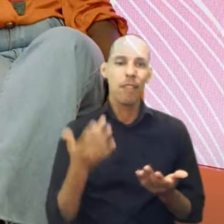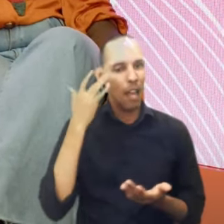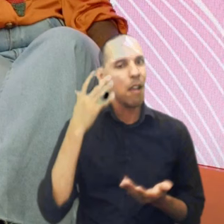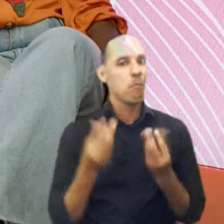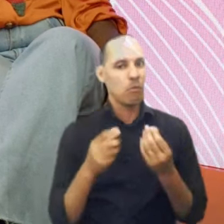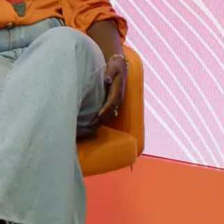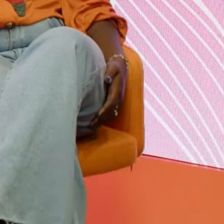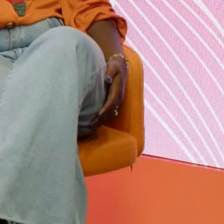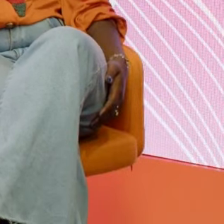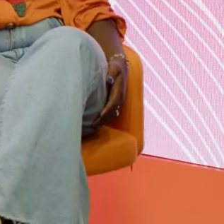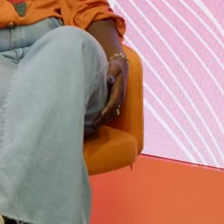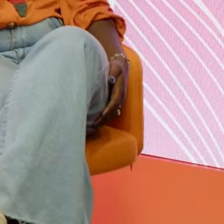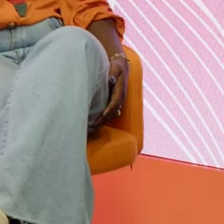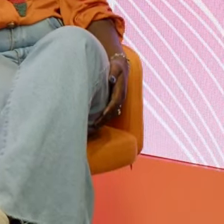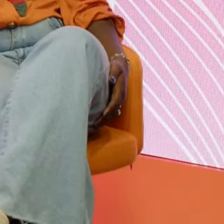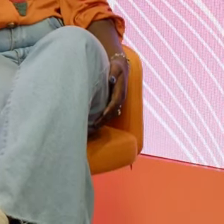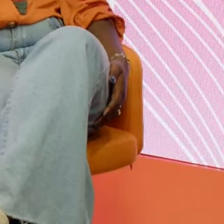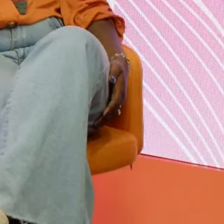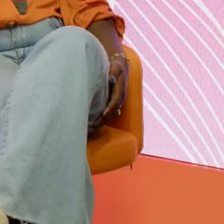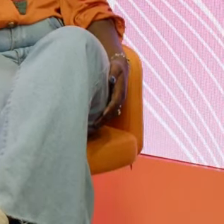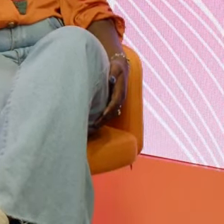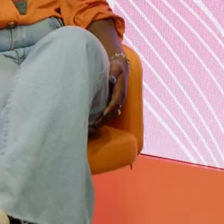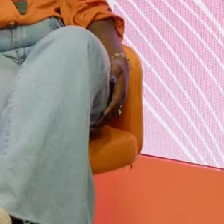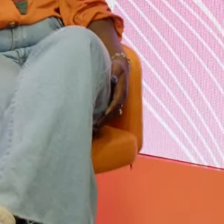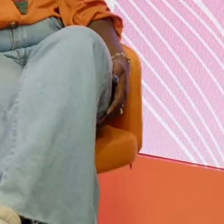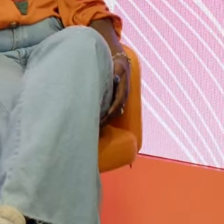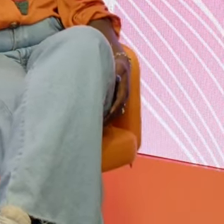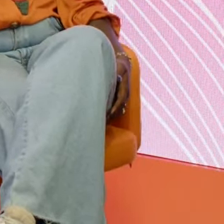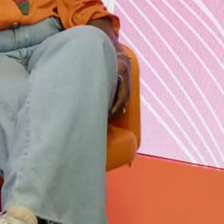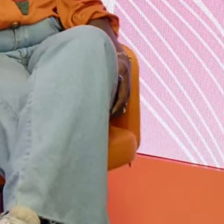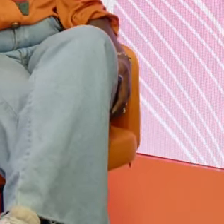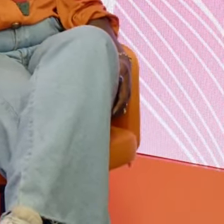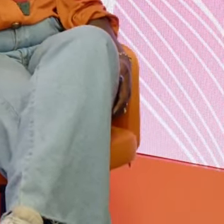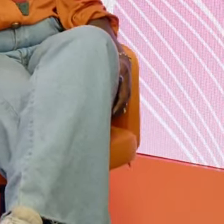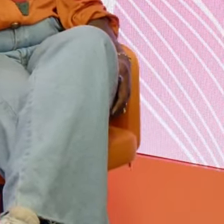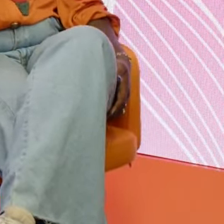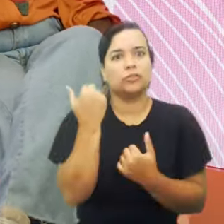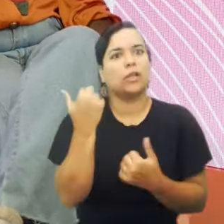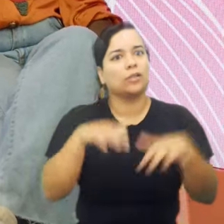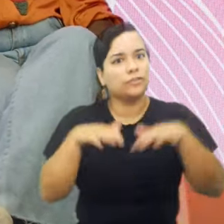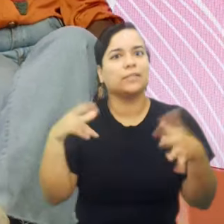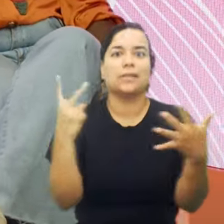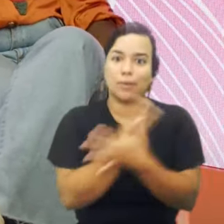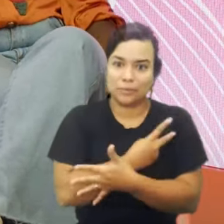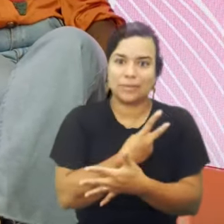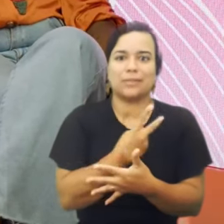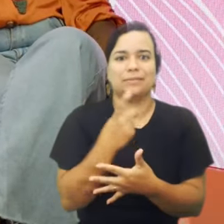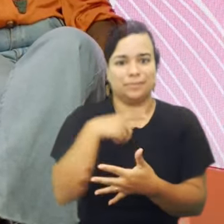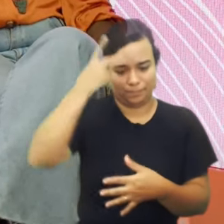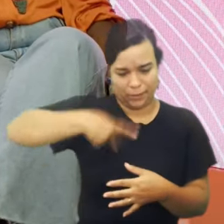tem muito isso, da gente se boicotar. E falando assim por mim, muitas vezes duvidei da minha capacidade. Porque